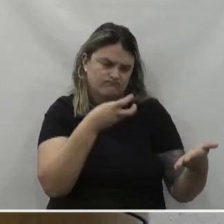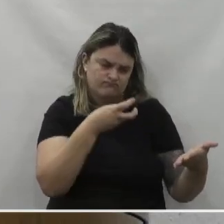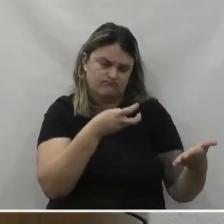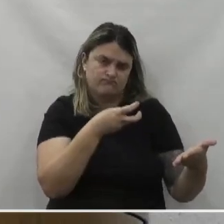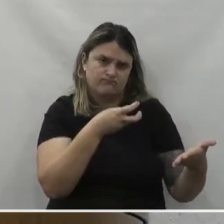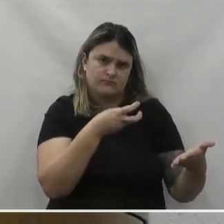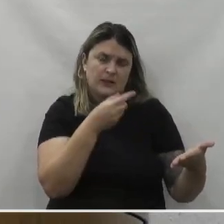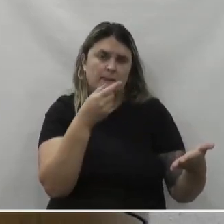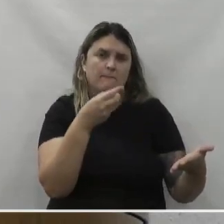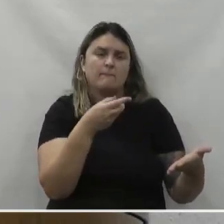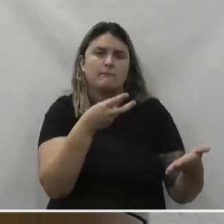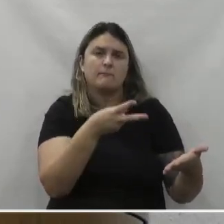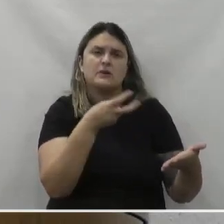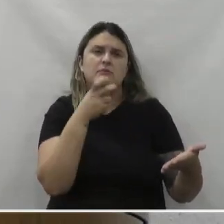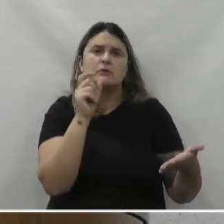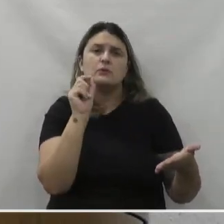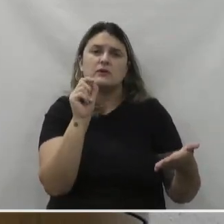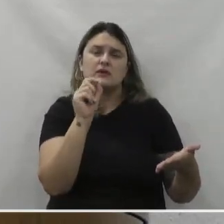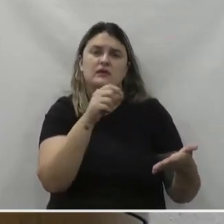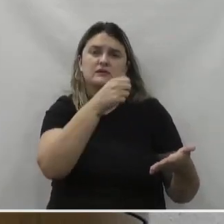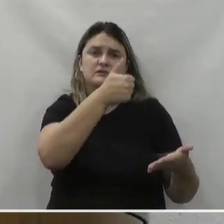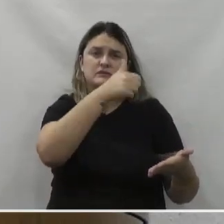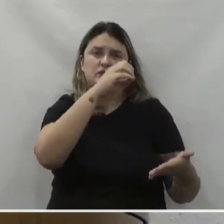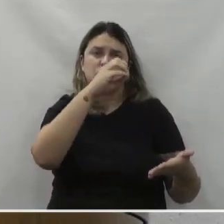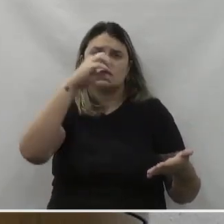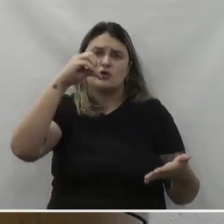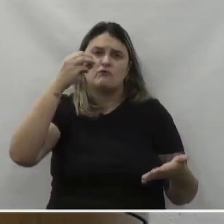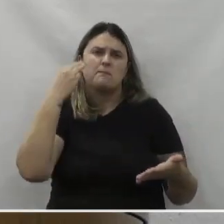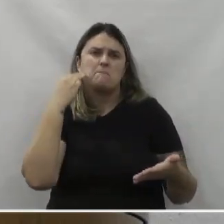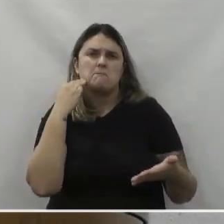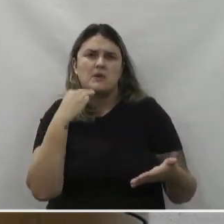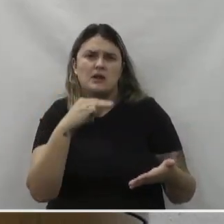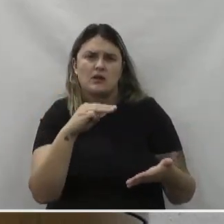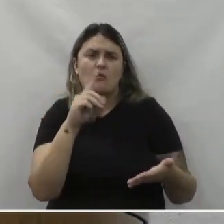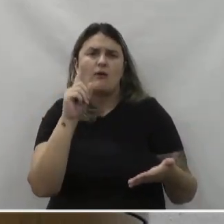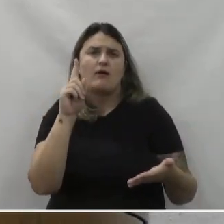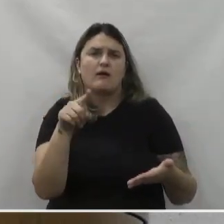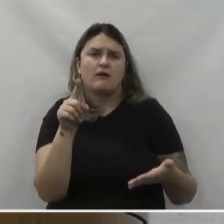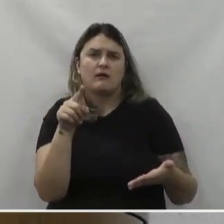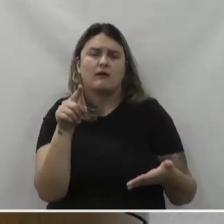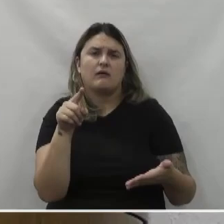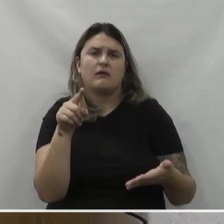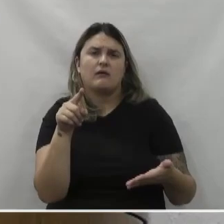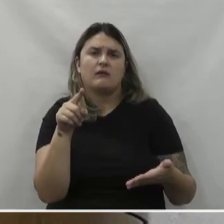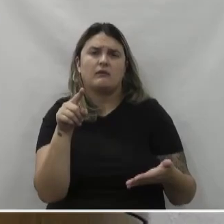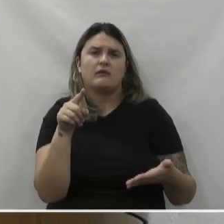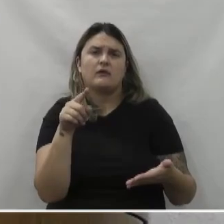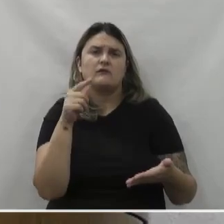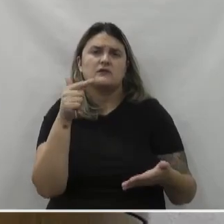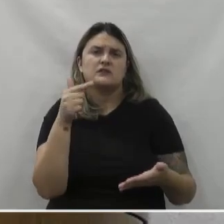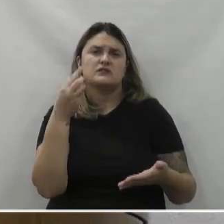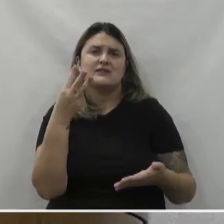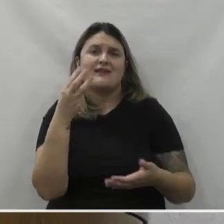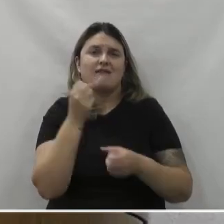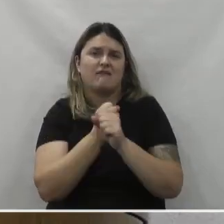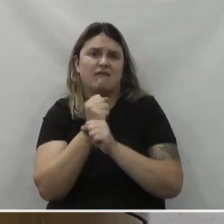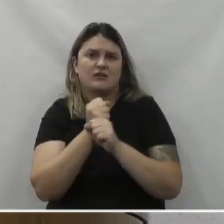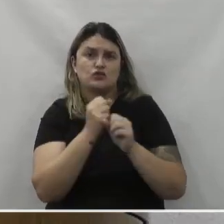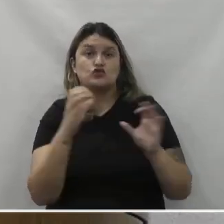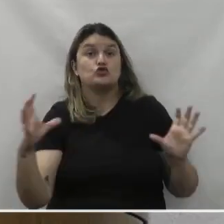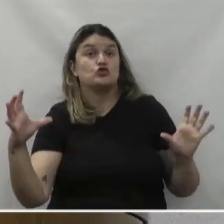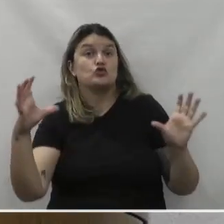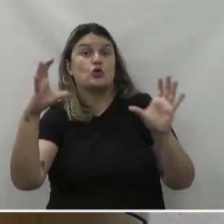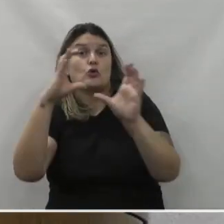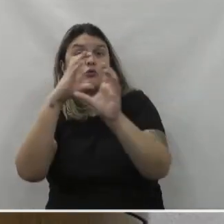projeto, a gente consegue perceber que 609 milhões era referente aí a 23 anos